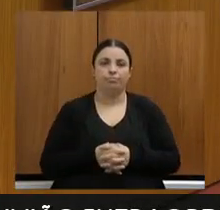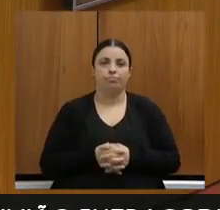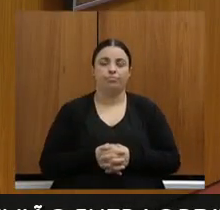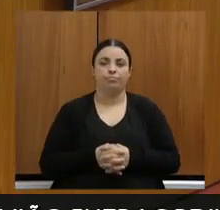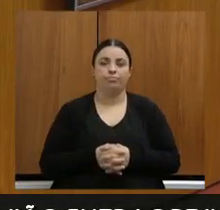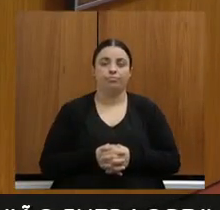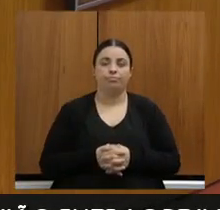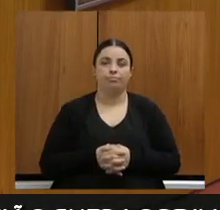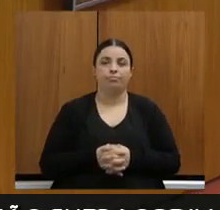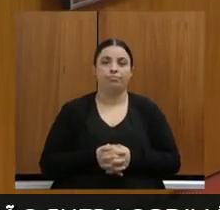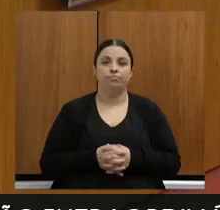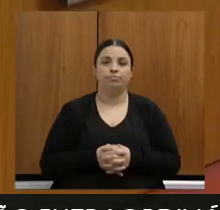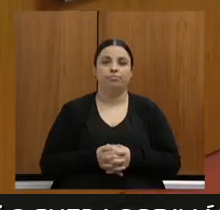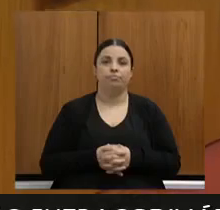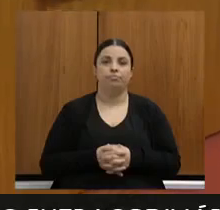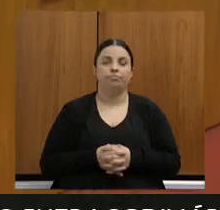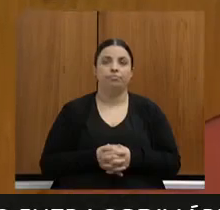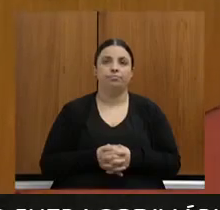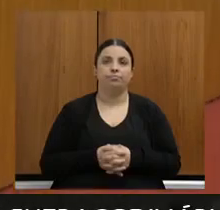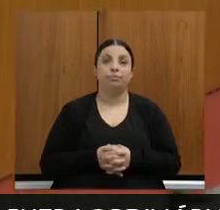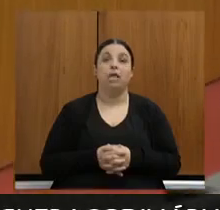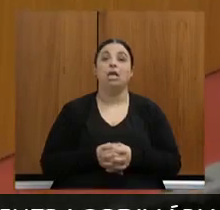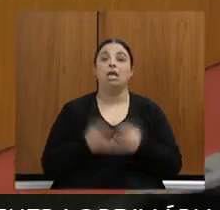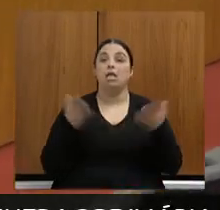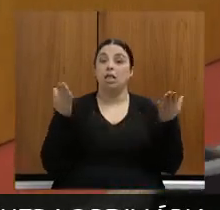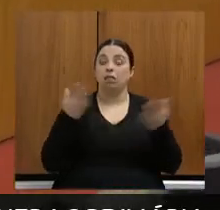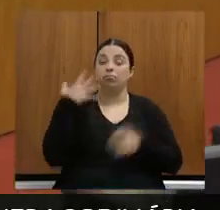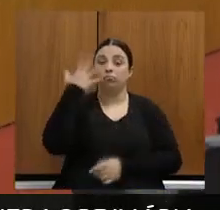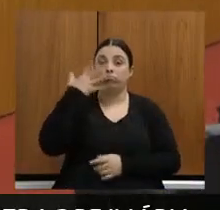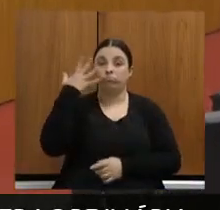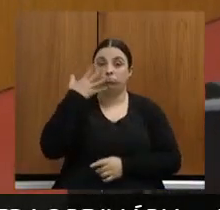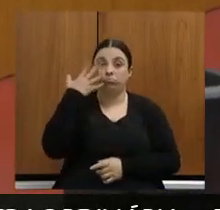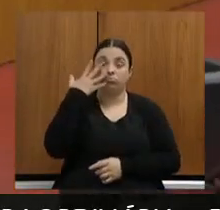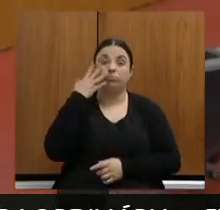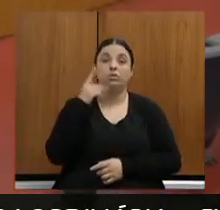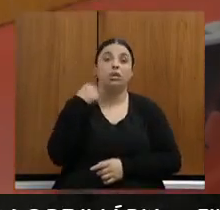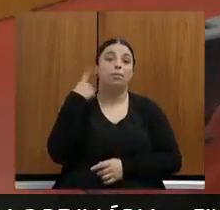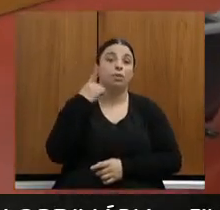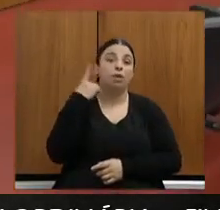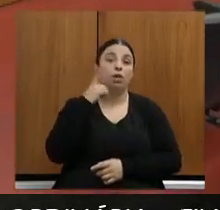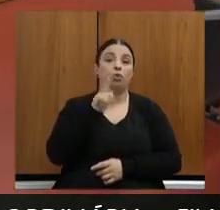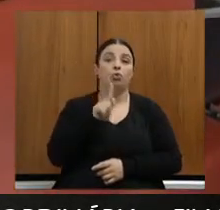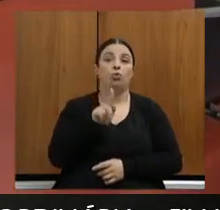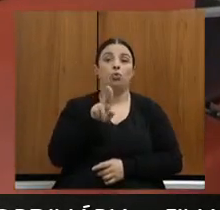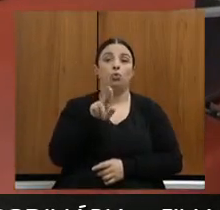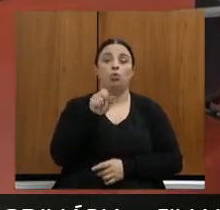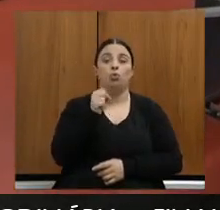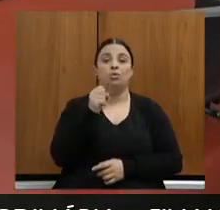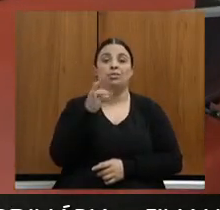e com palavra Deputado Gustavo Valadares G1